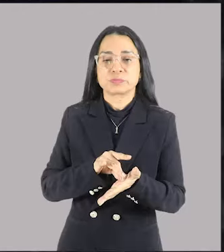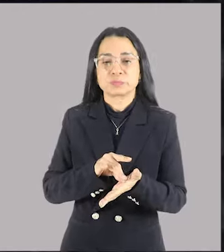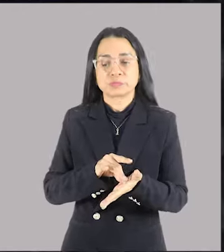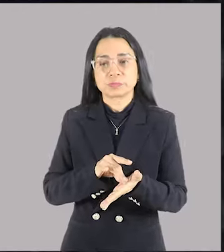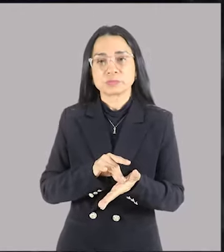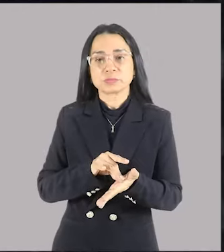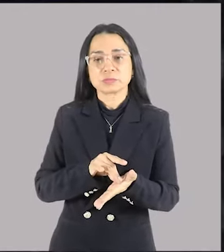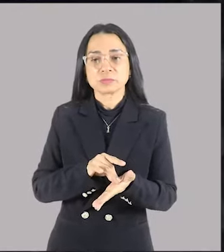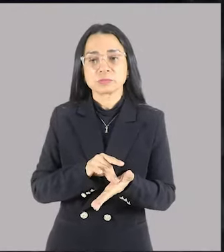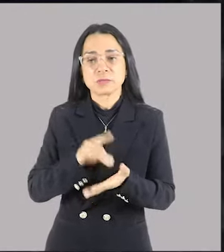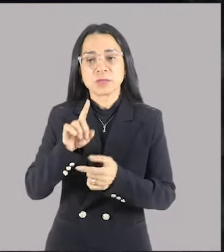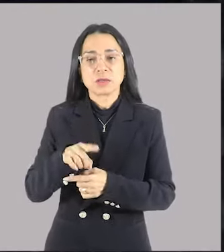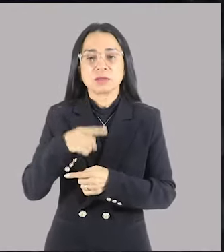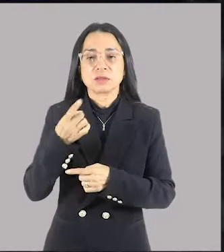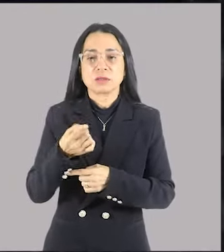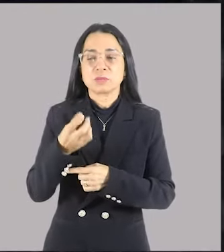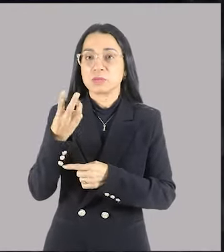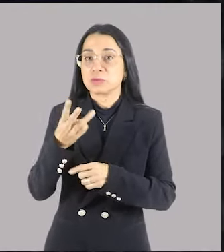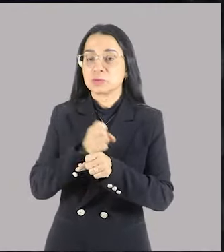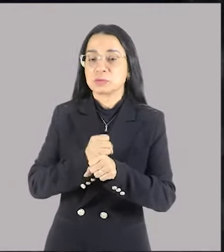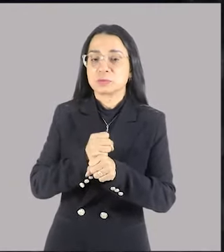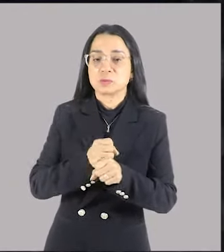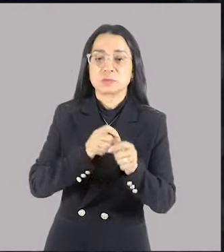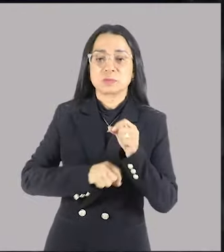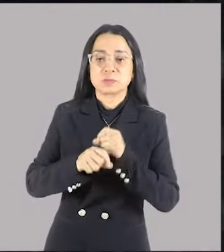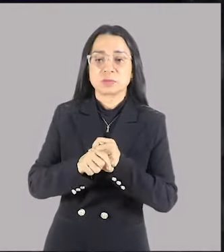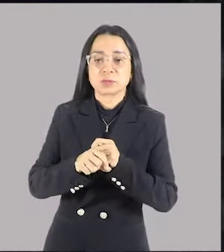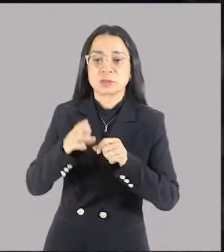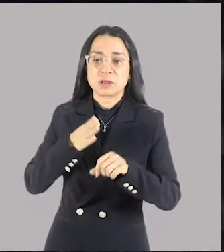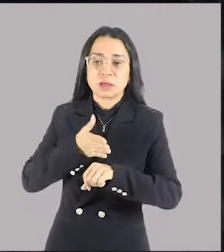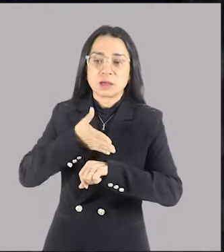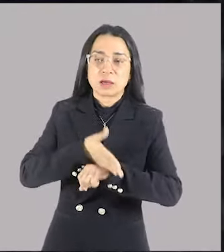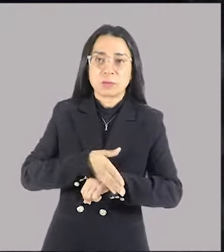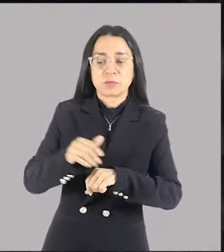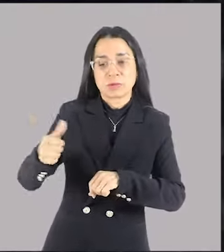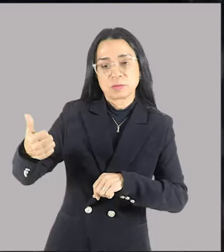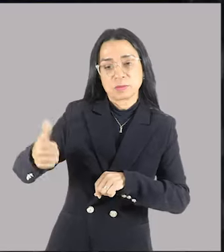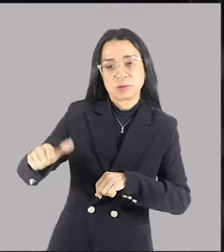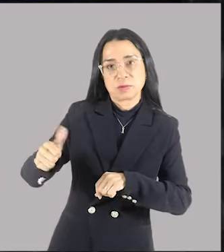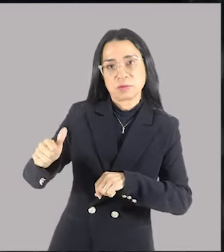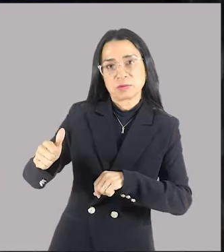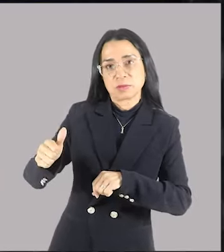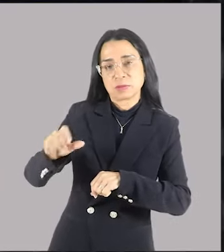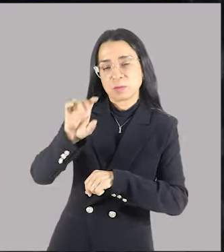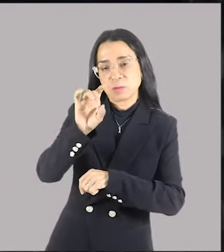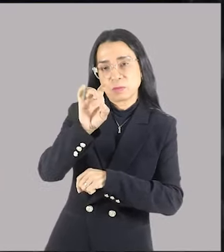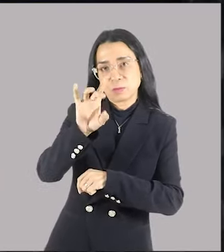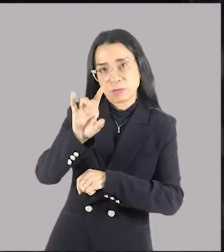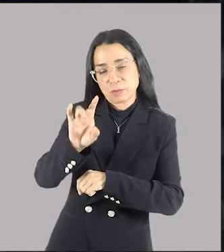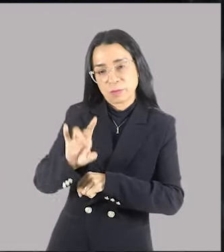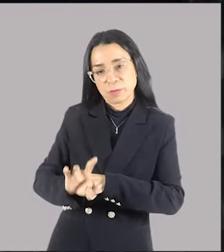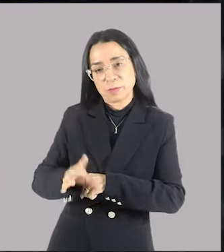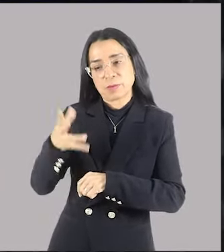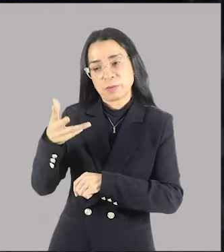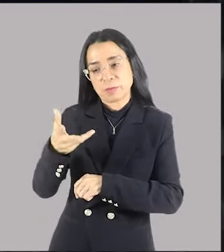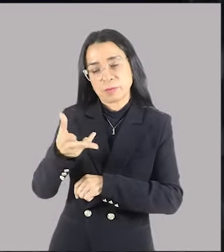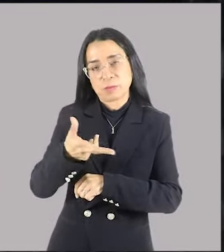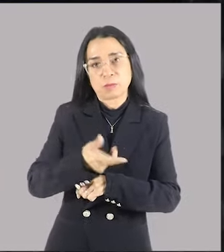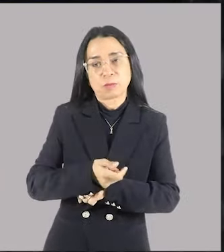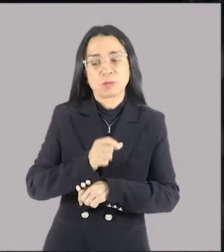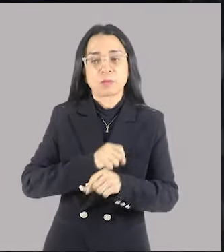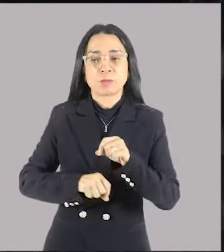exercício efetivo e após esses 3 anos de exercício efetivo em terceiro ponto é necessário que haja aprovação em